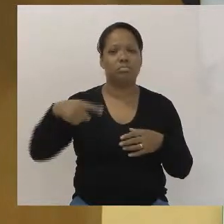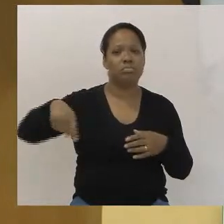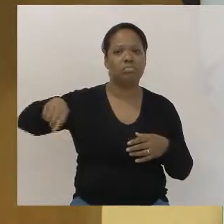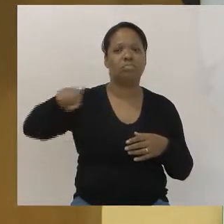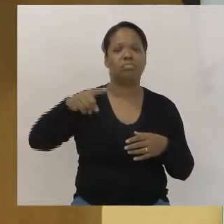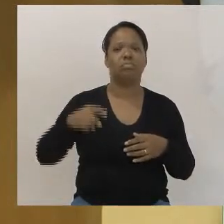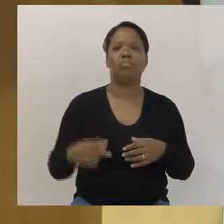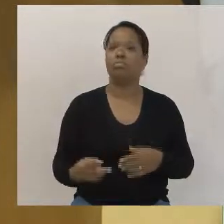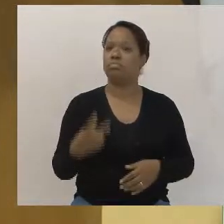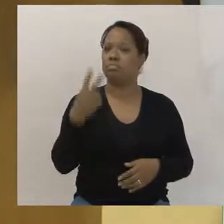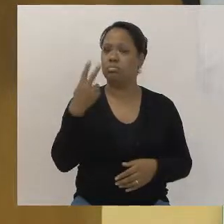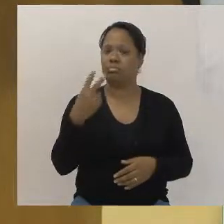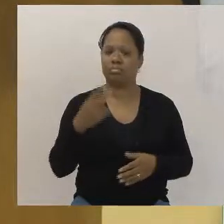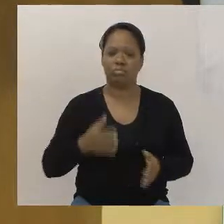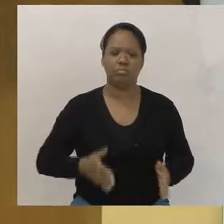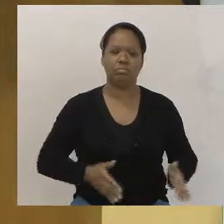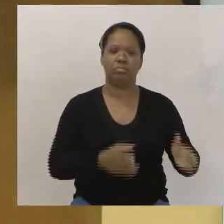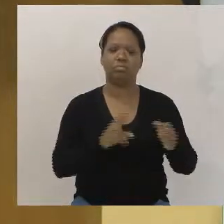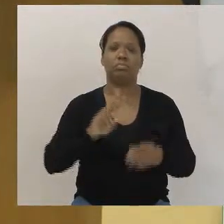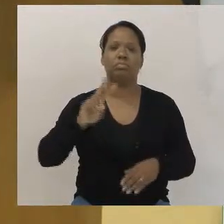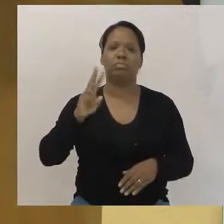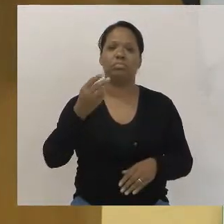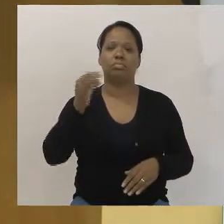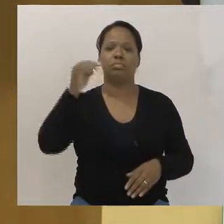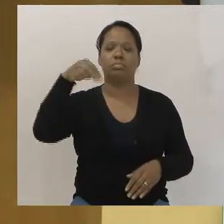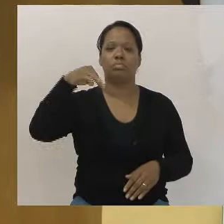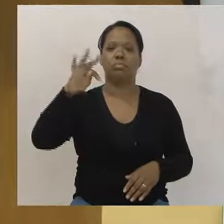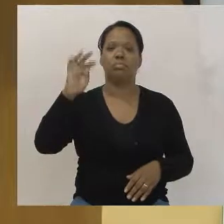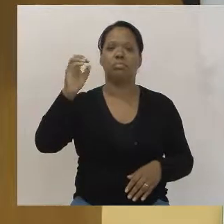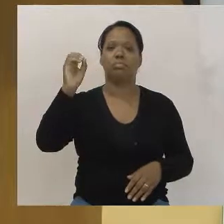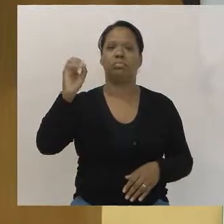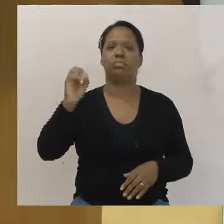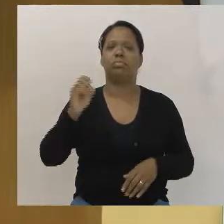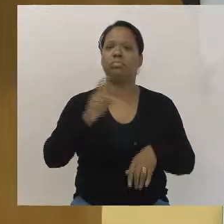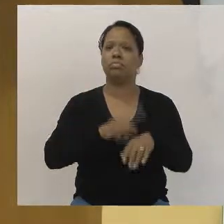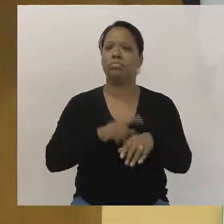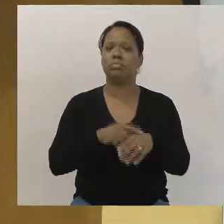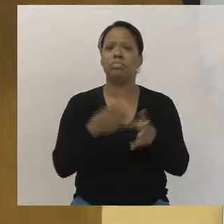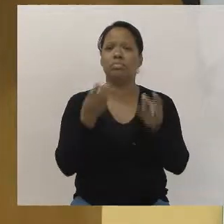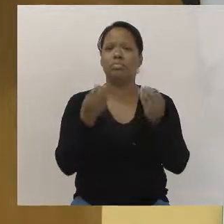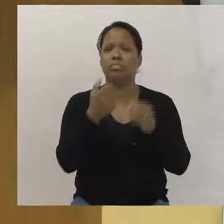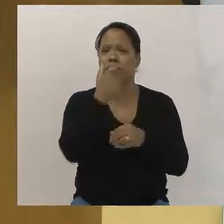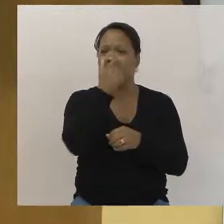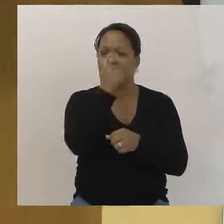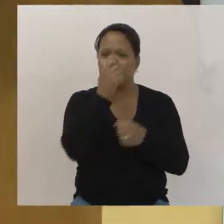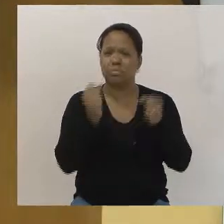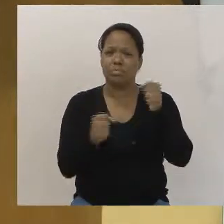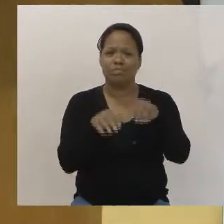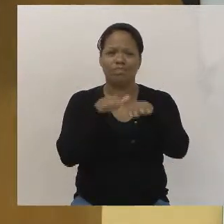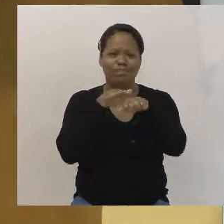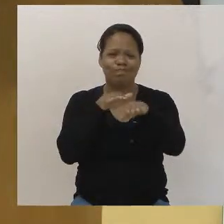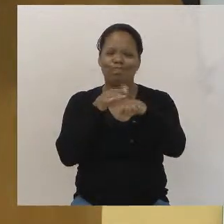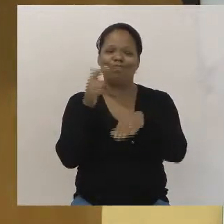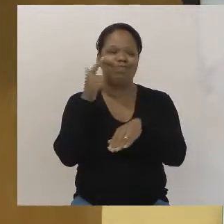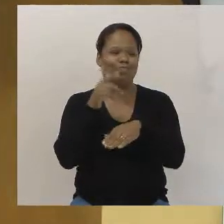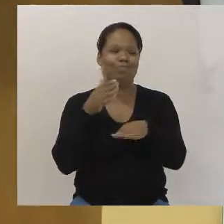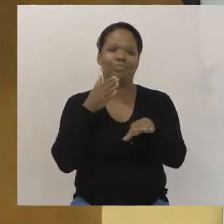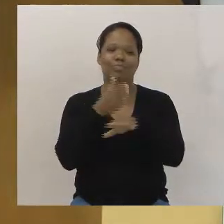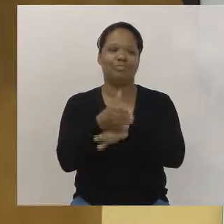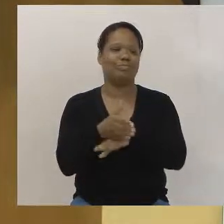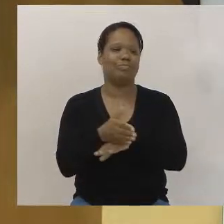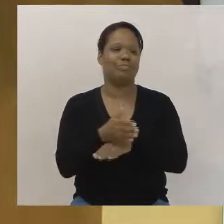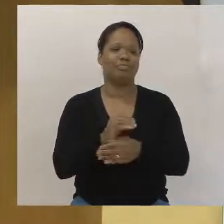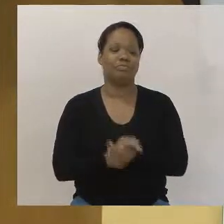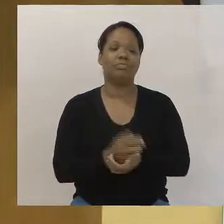duplique a humberto de alencar castelo branco que tem por trás de pico onde os veículos não conseguem trafegar eu quero que